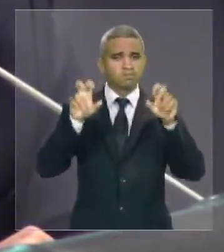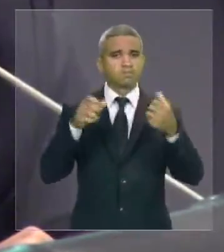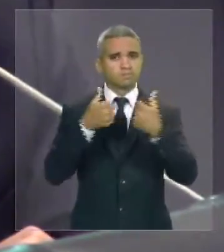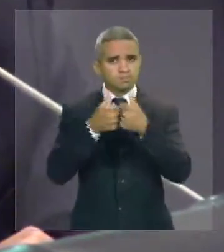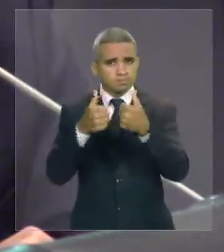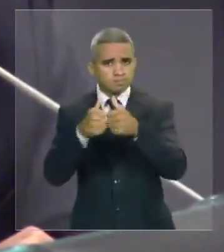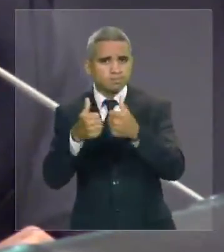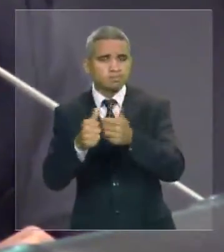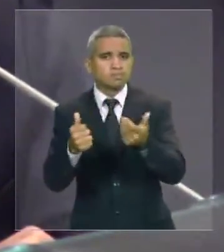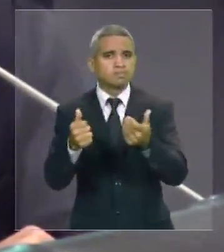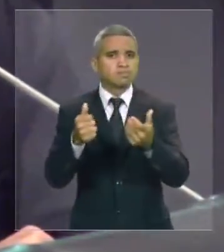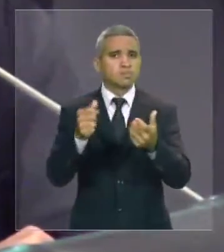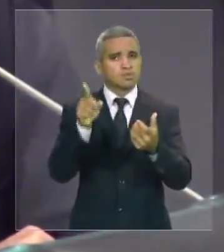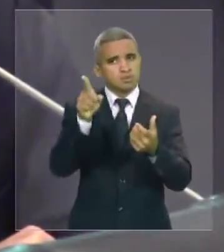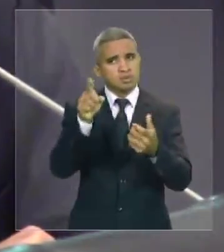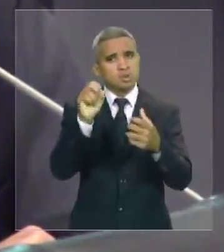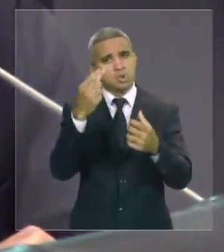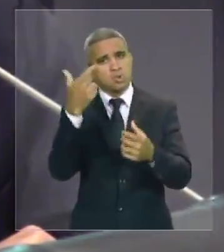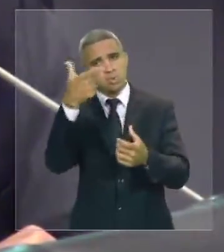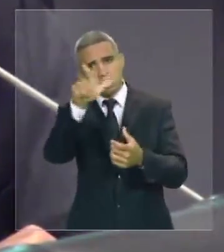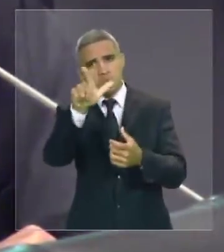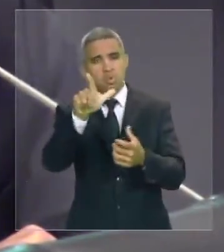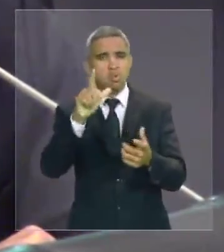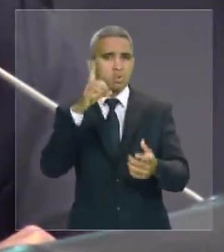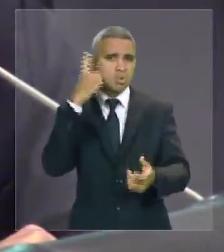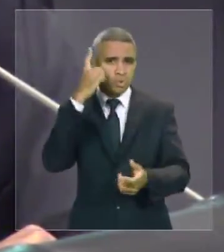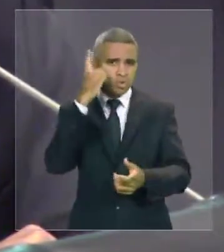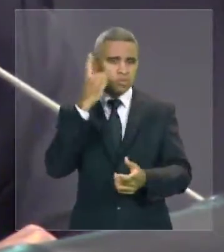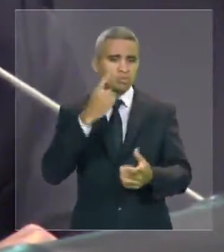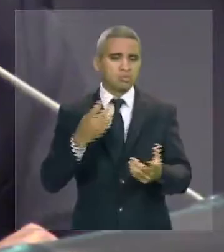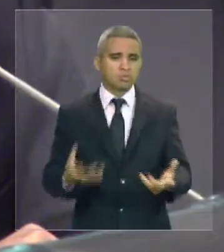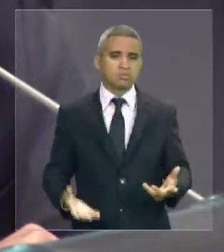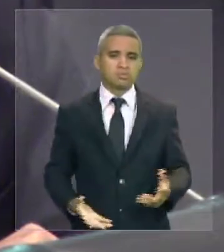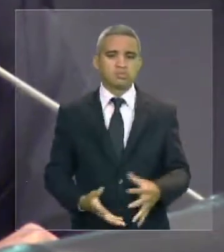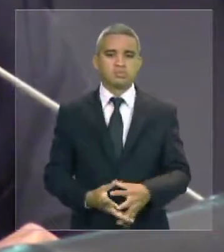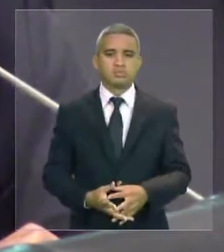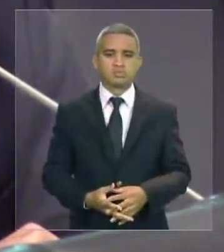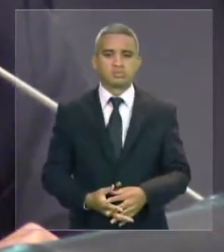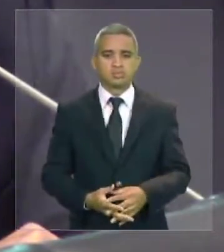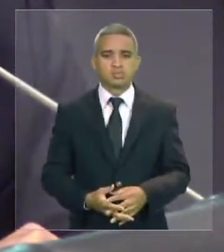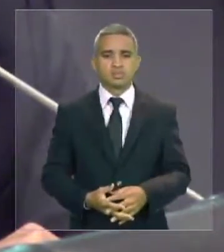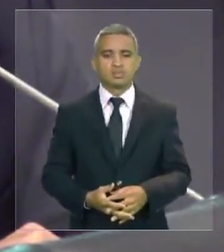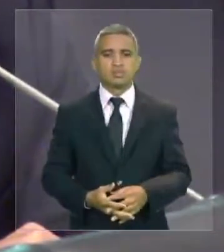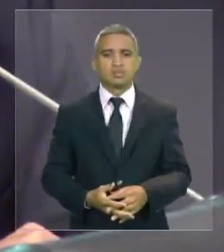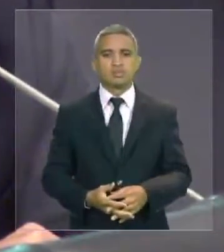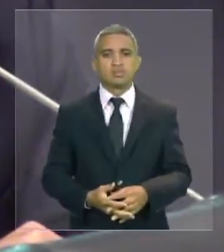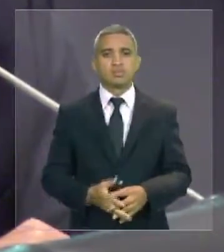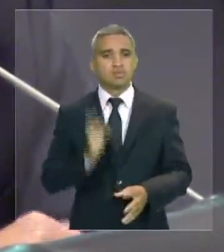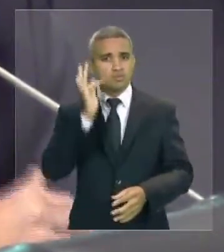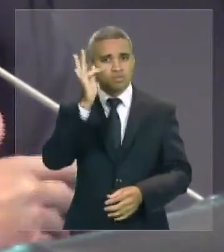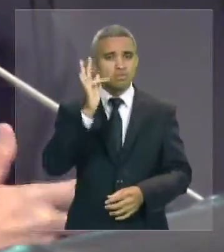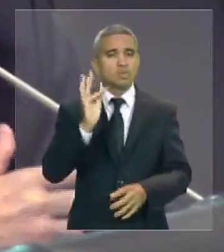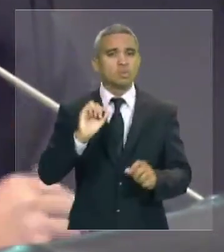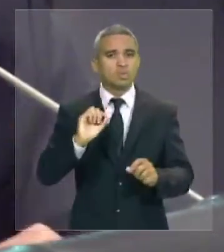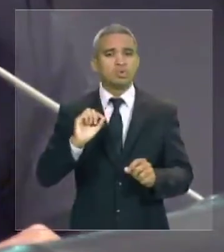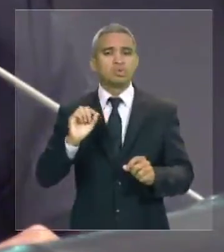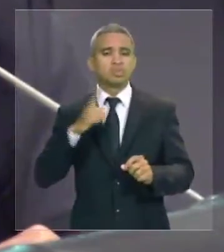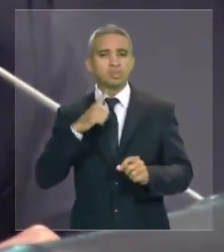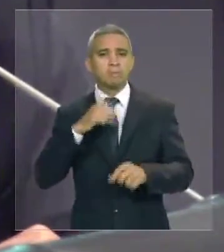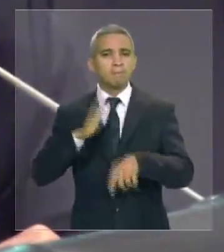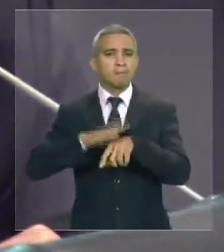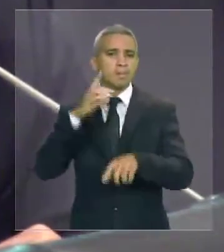Excelência ou qualquer outro deputado, no momento que nós tenhamos uma presença maior, para que a gente possa